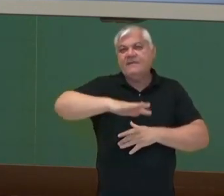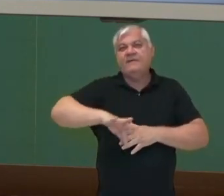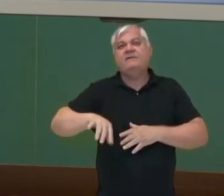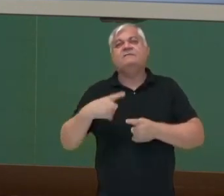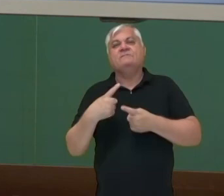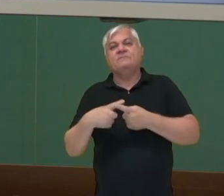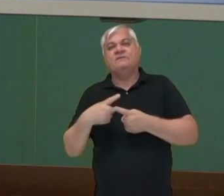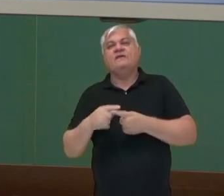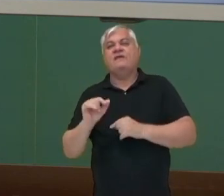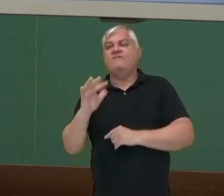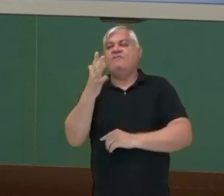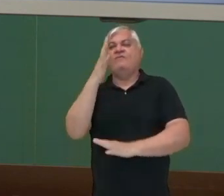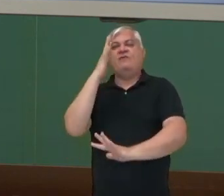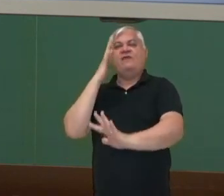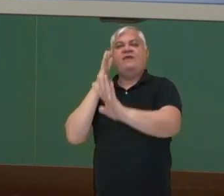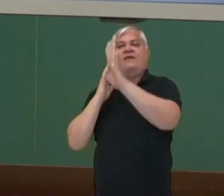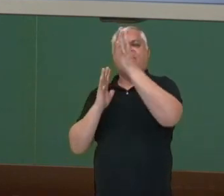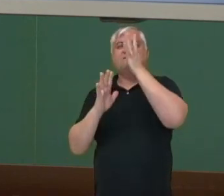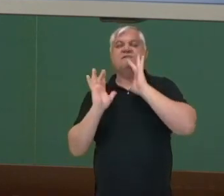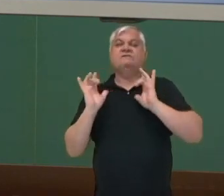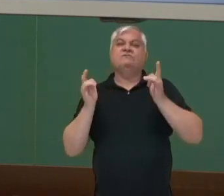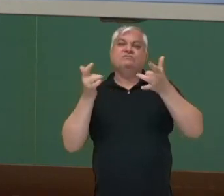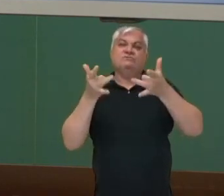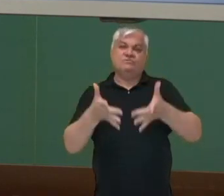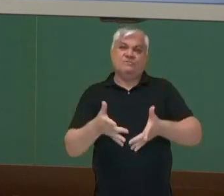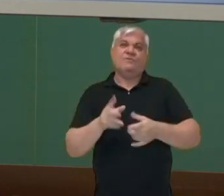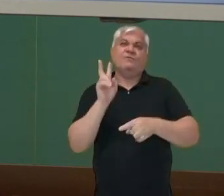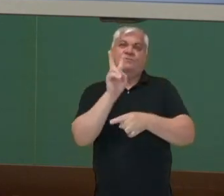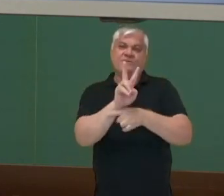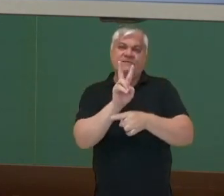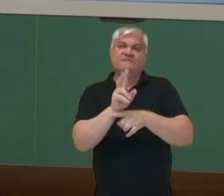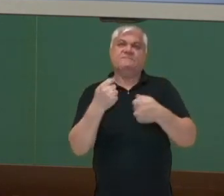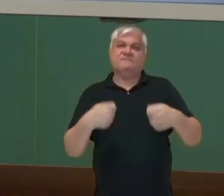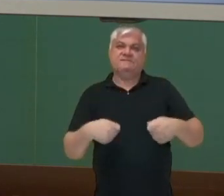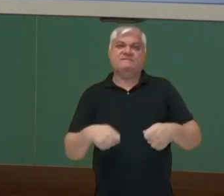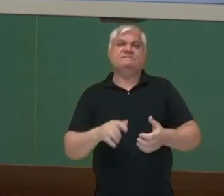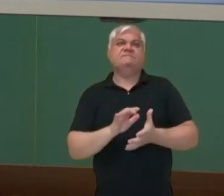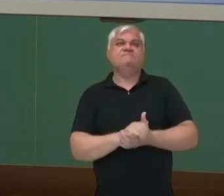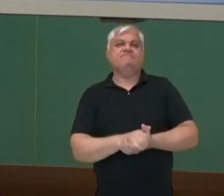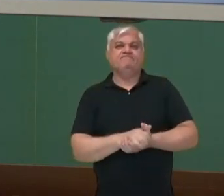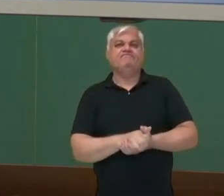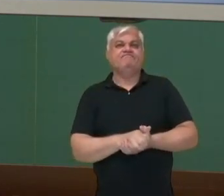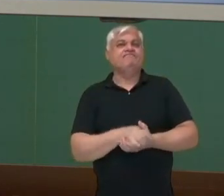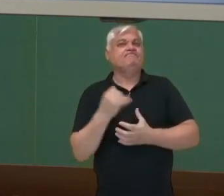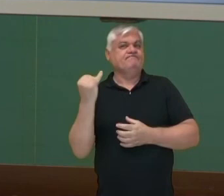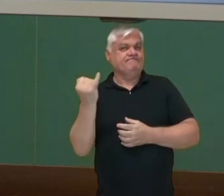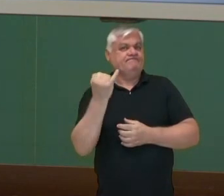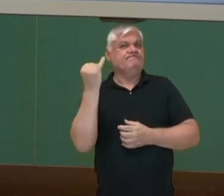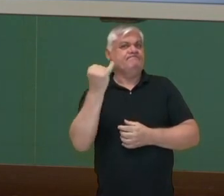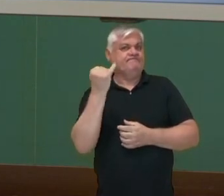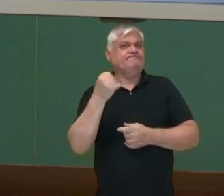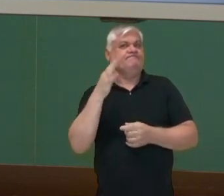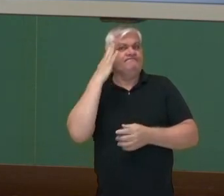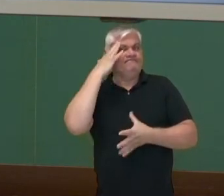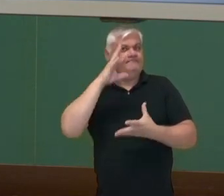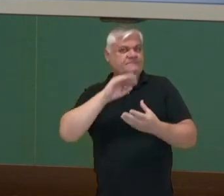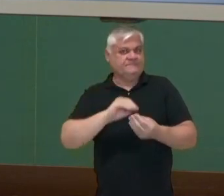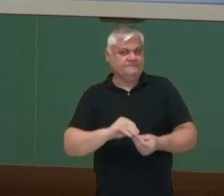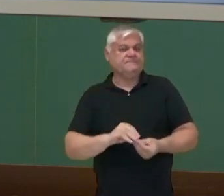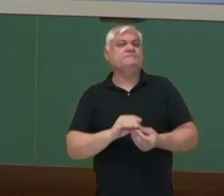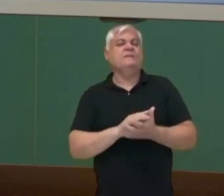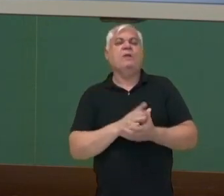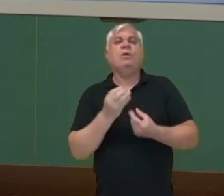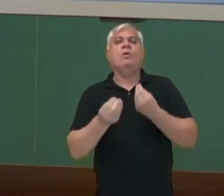porque a floresta, o que sobrou dela, precisa dessa proteção ambiental. Então, é importantíssimo entender o porquê, né, como se